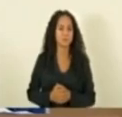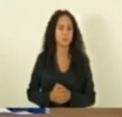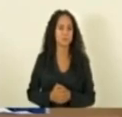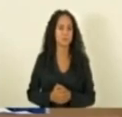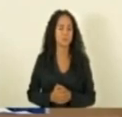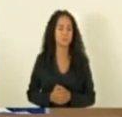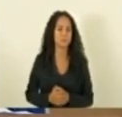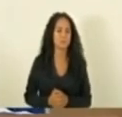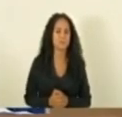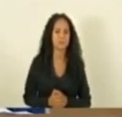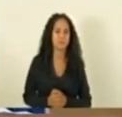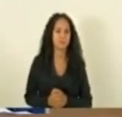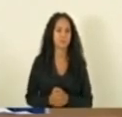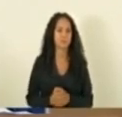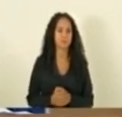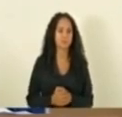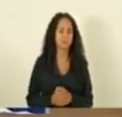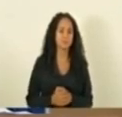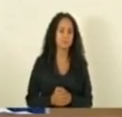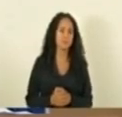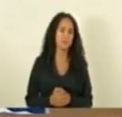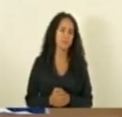repercussão